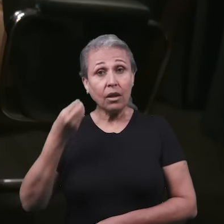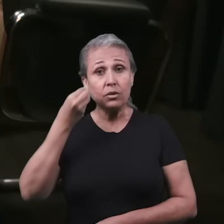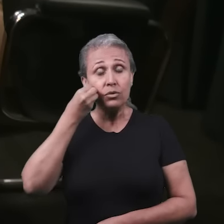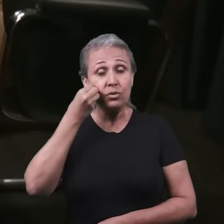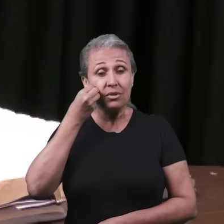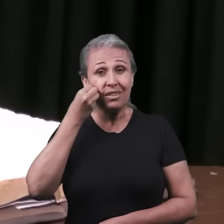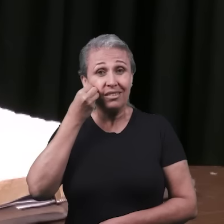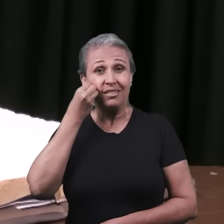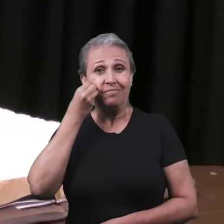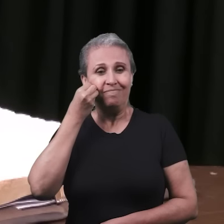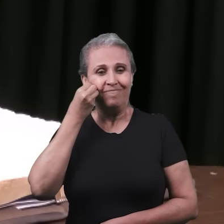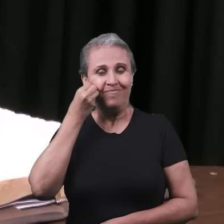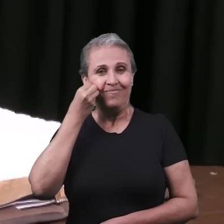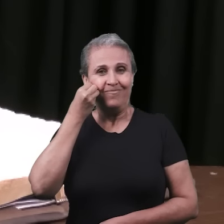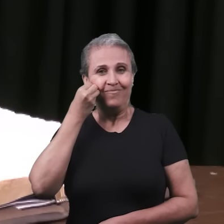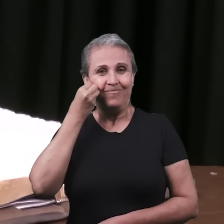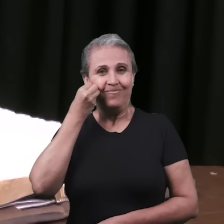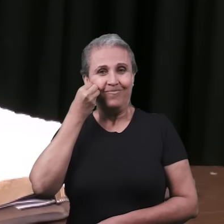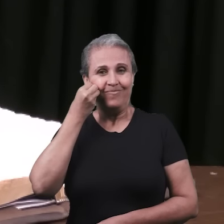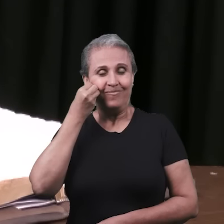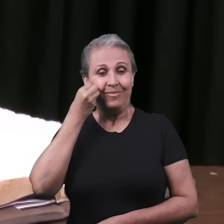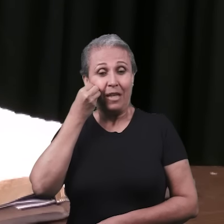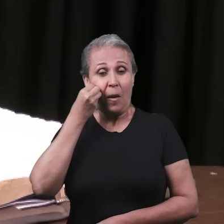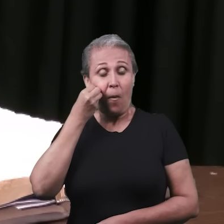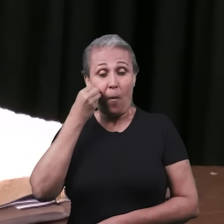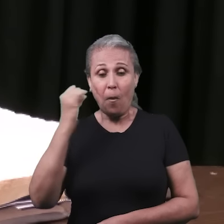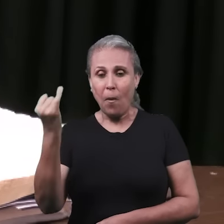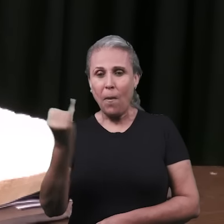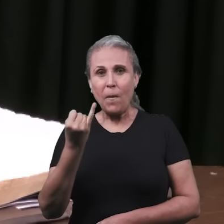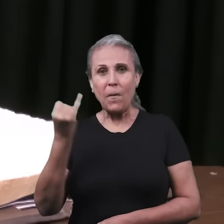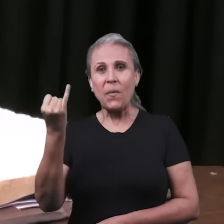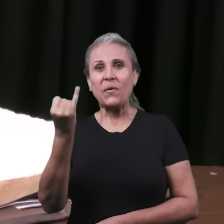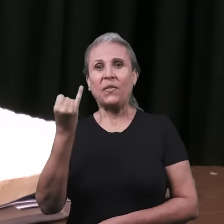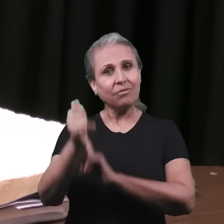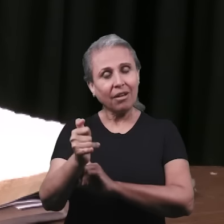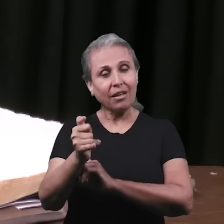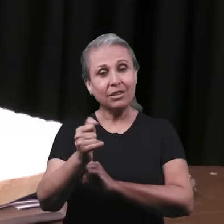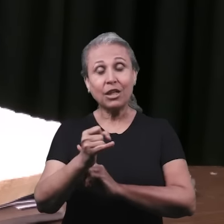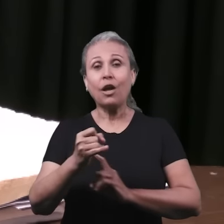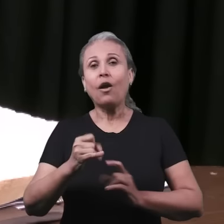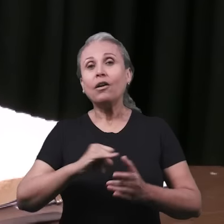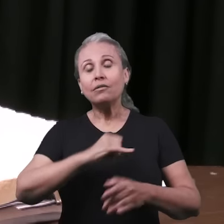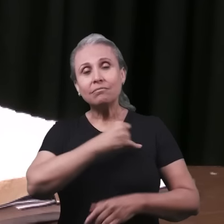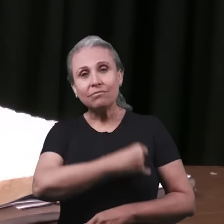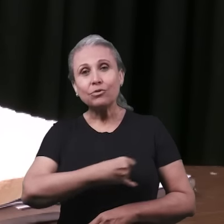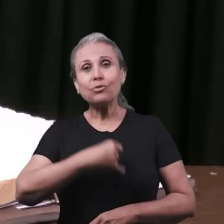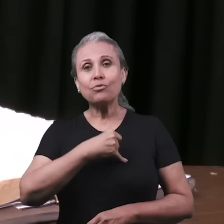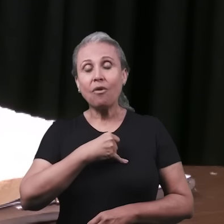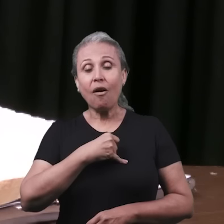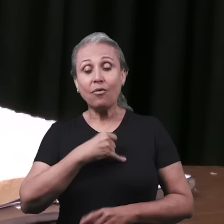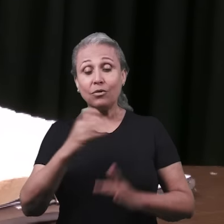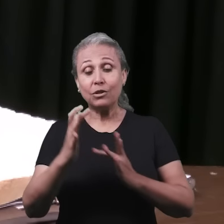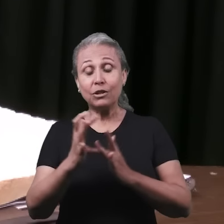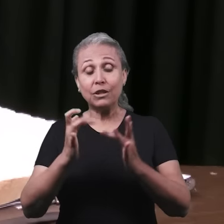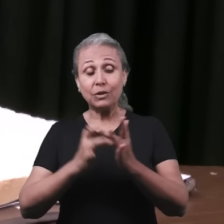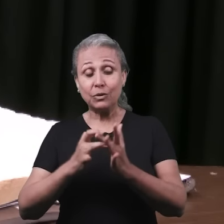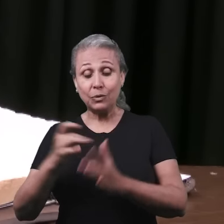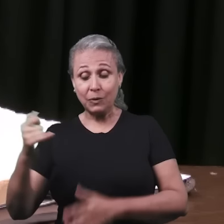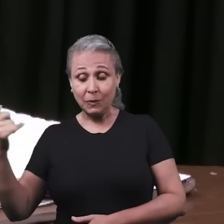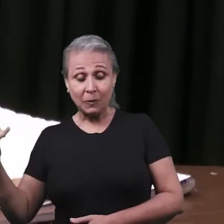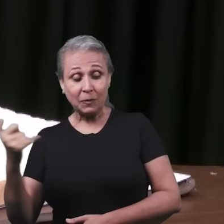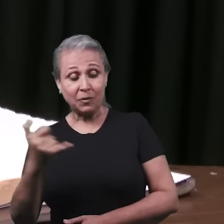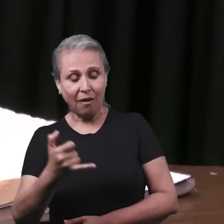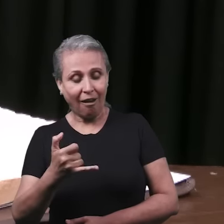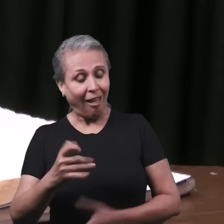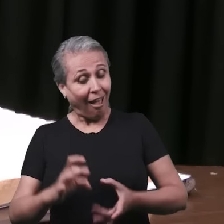materialismo, a Maria, ela alcançou o profético. Lá no livro de João nos fala, o próprio Senhor Jesus disse: